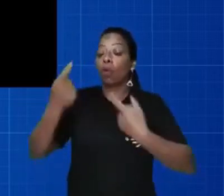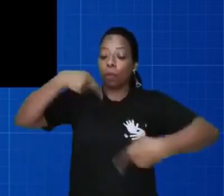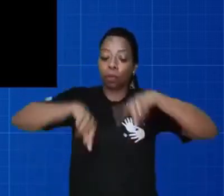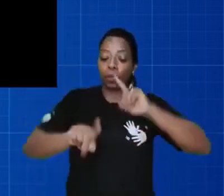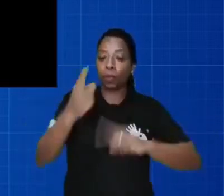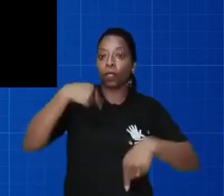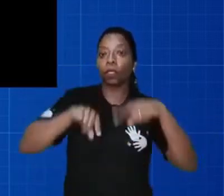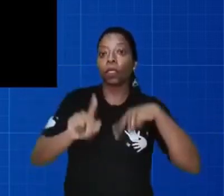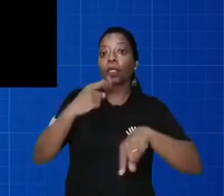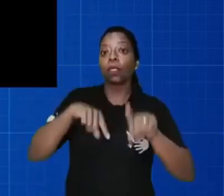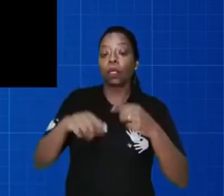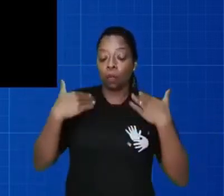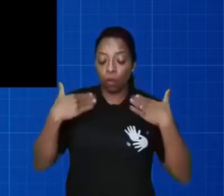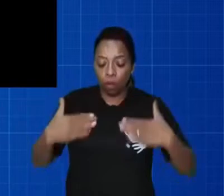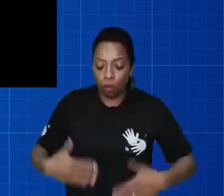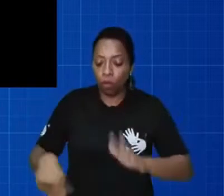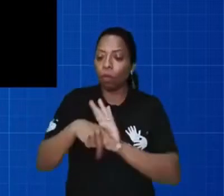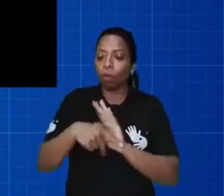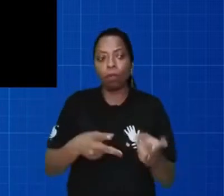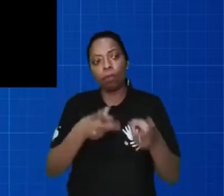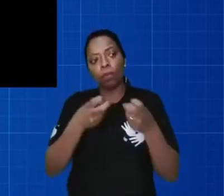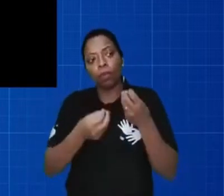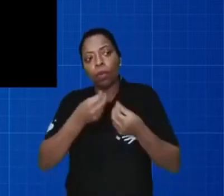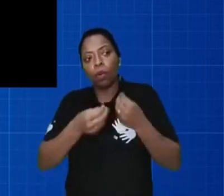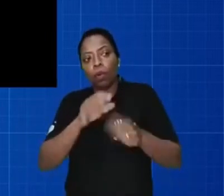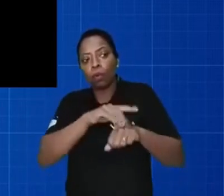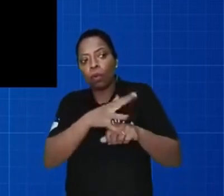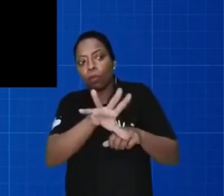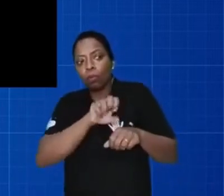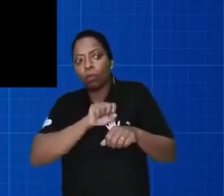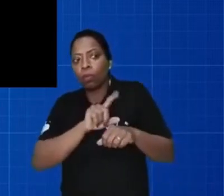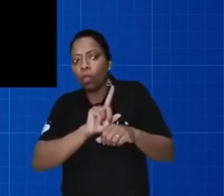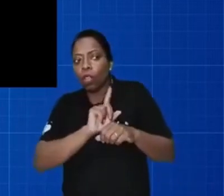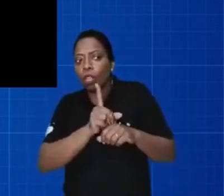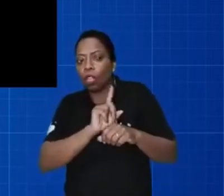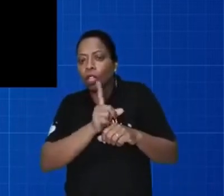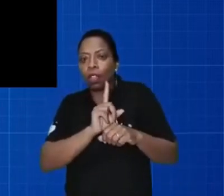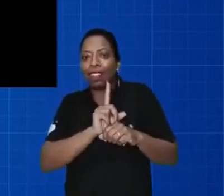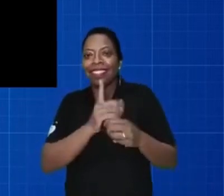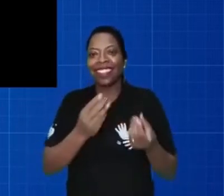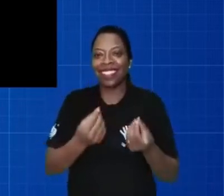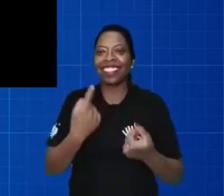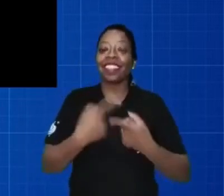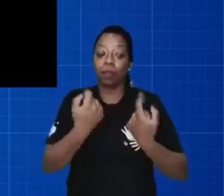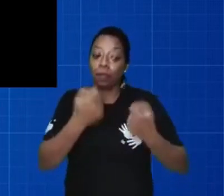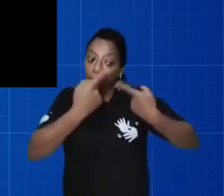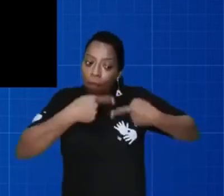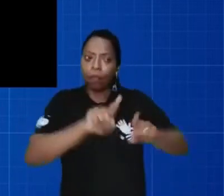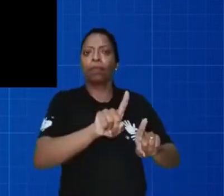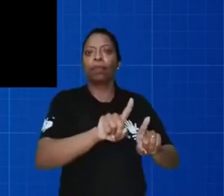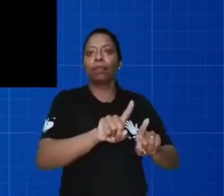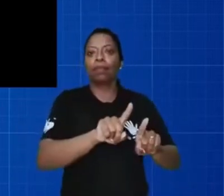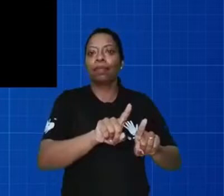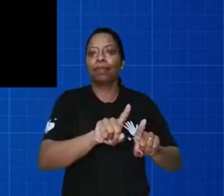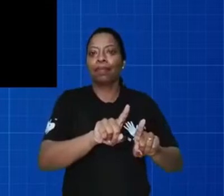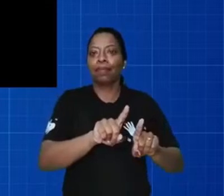os vírus, as bactérias, e poder combatê-los em futuras infecções. São, então, nossos soldadinhos de defesa.